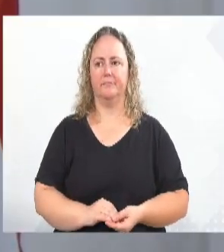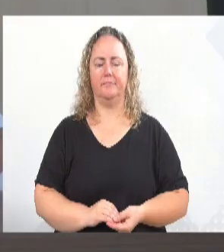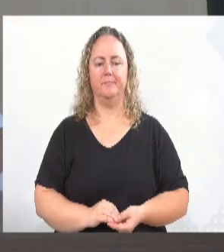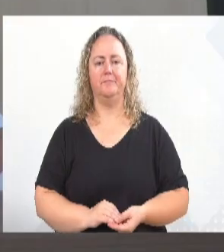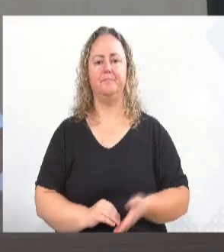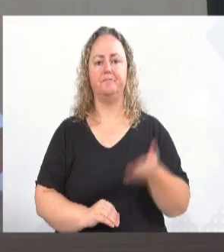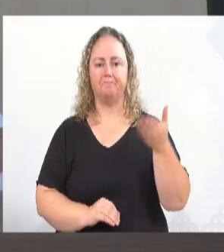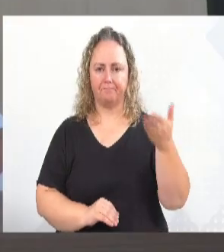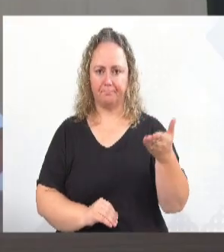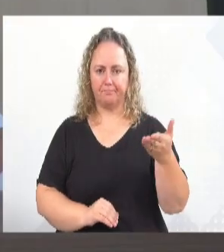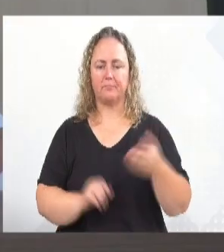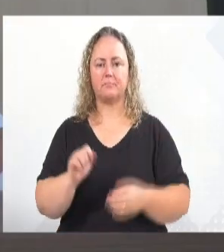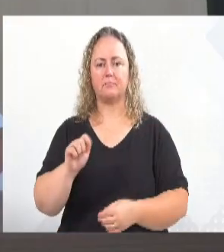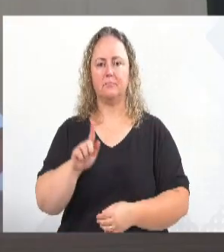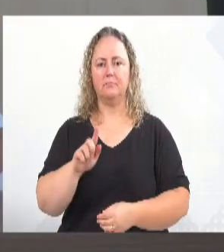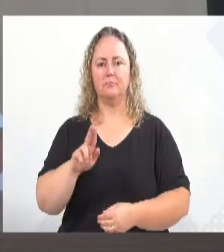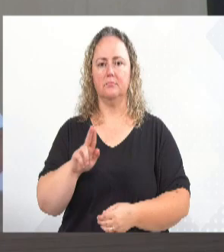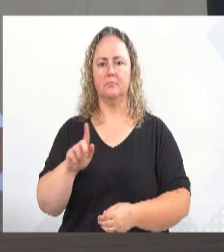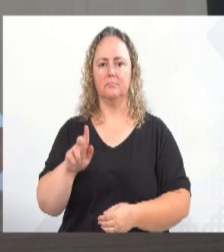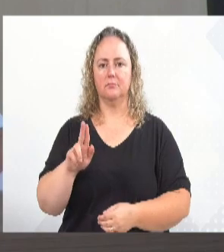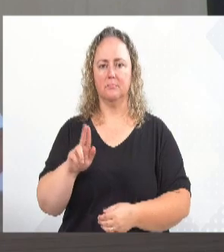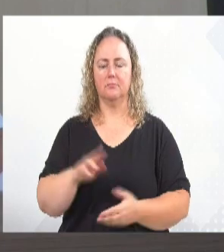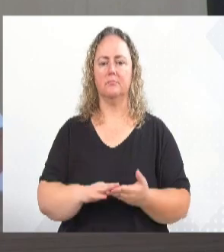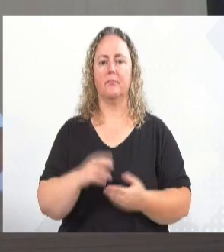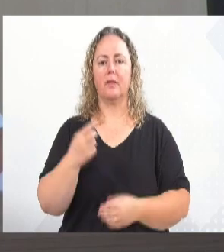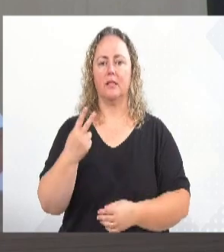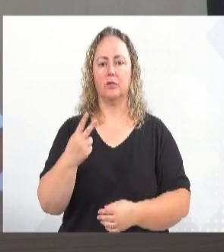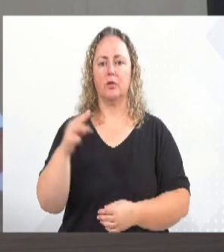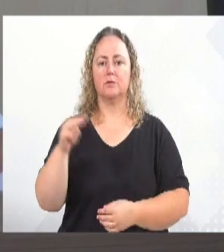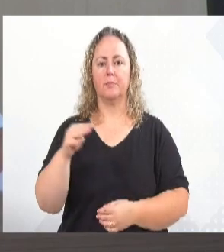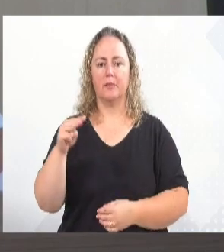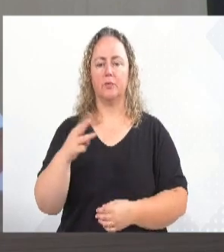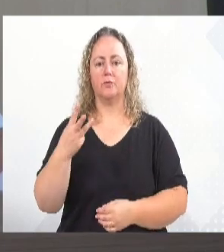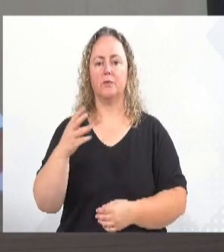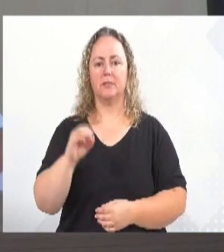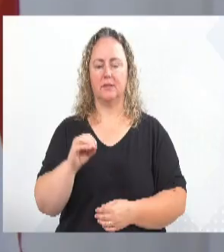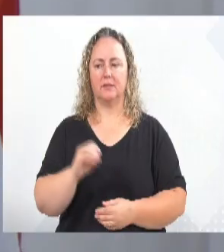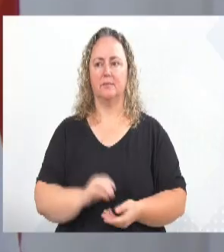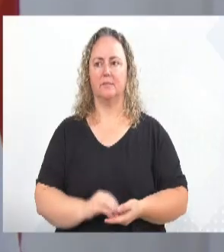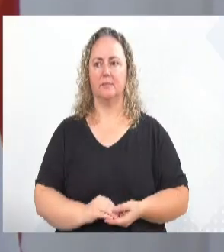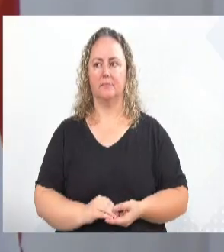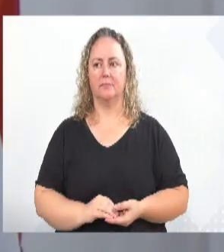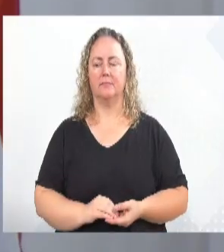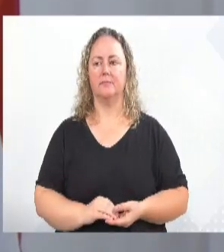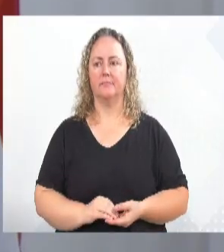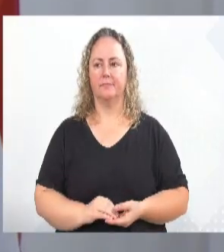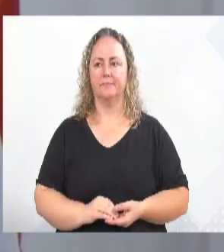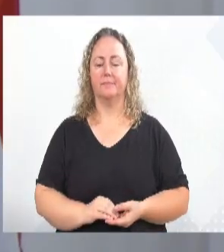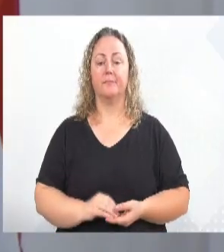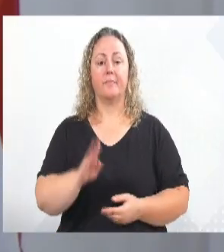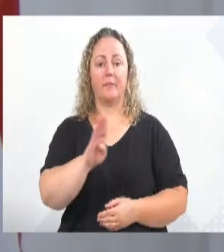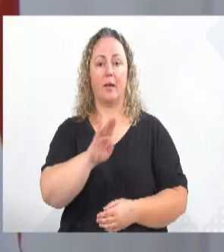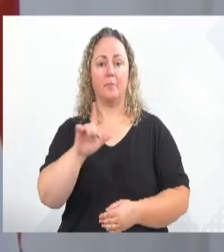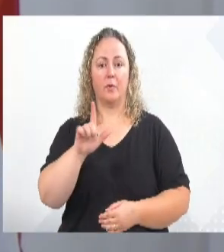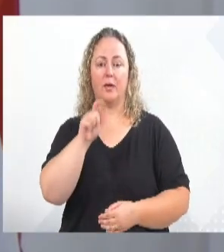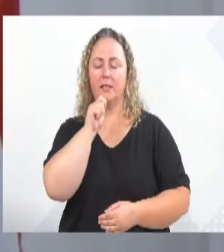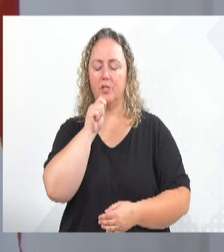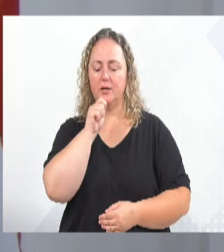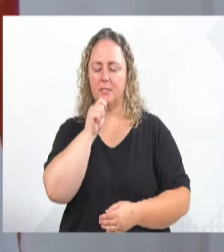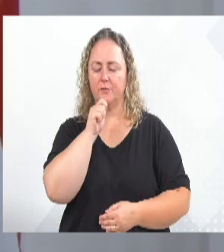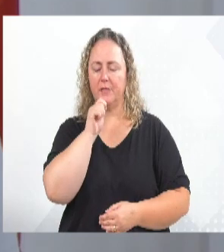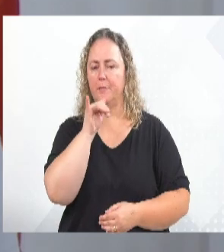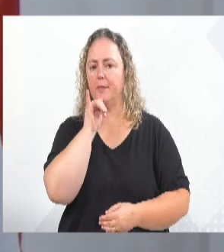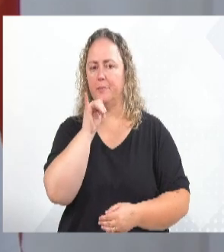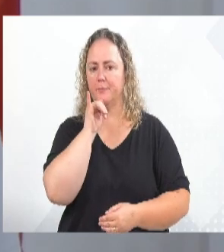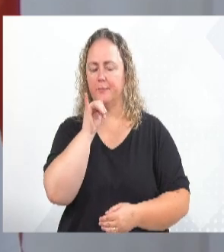Vereador Gustavo, em virtude de 2 à parte, 2 minutos e 30 para Vossa Excelência poder concluir. Em Blumenau, por exemplo, o